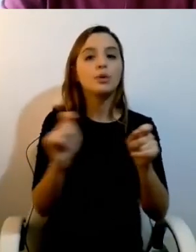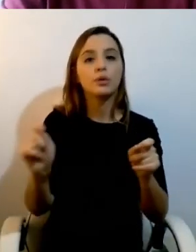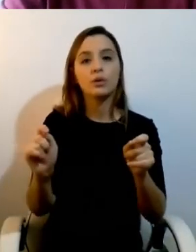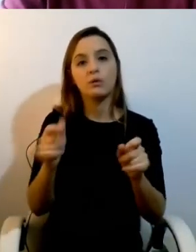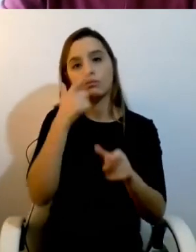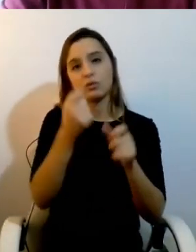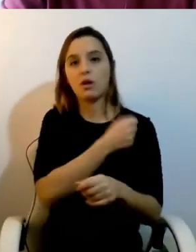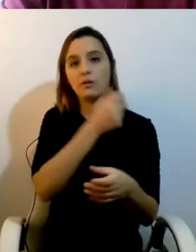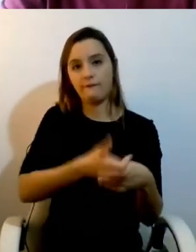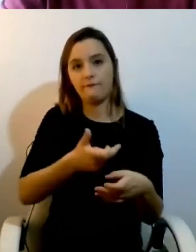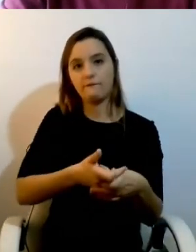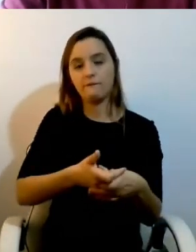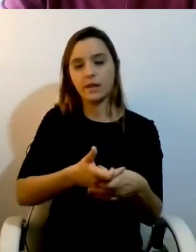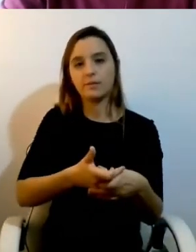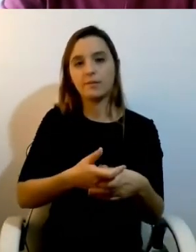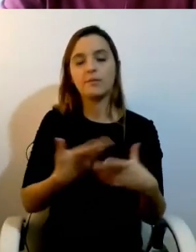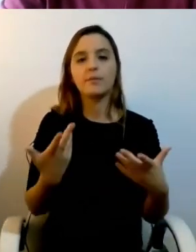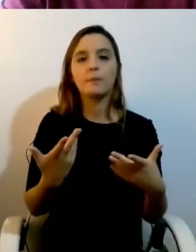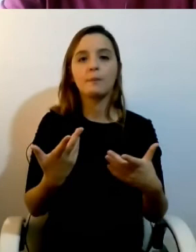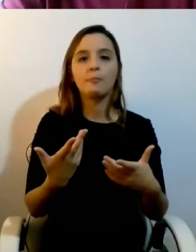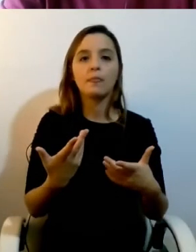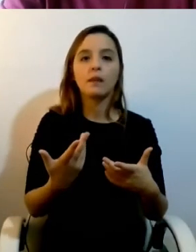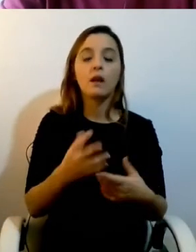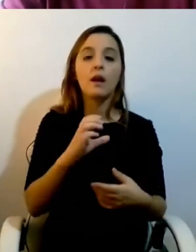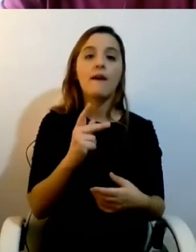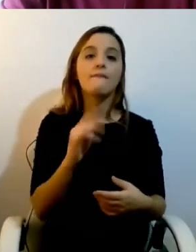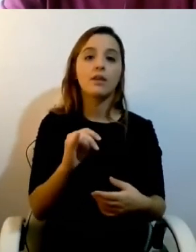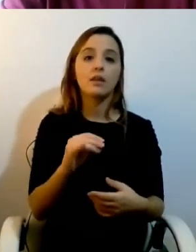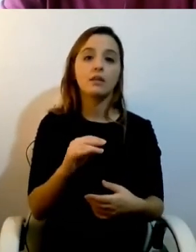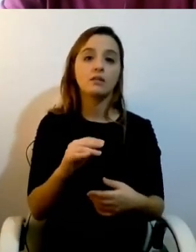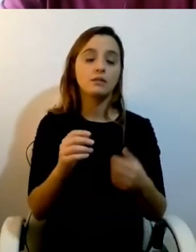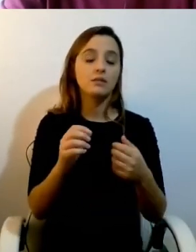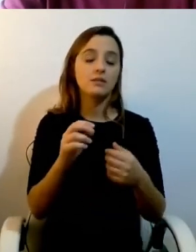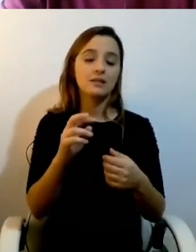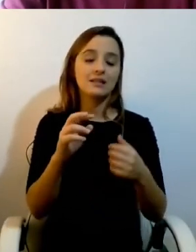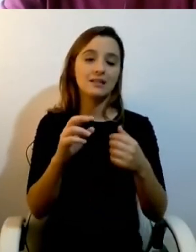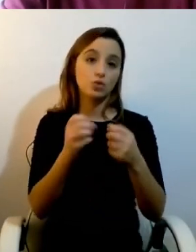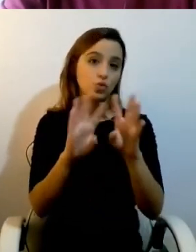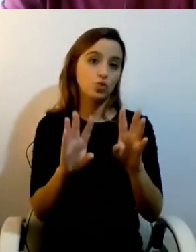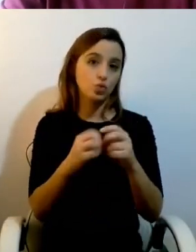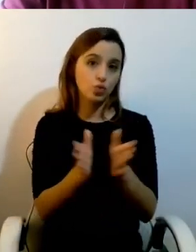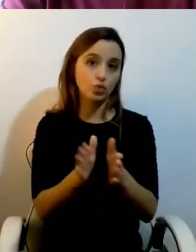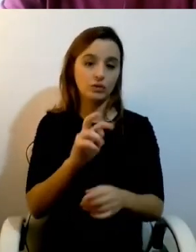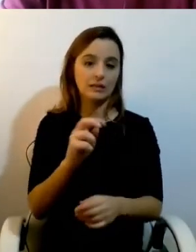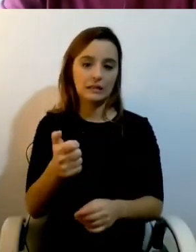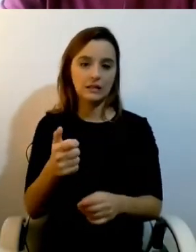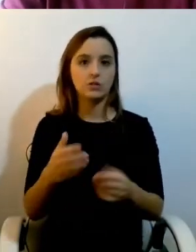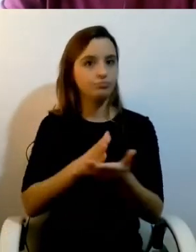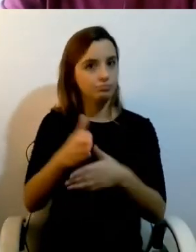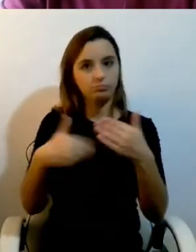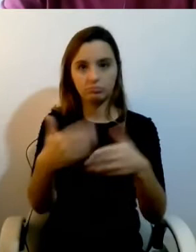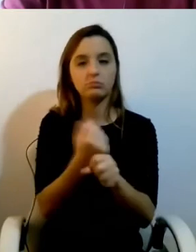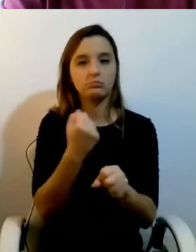sendo que todos os 35 CAVIS se mantiveram em funcionamento durante este período e que o número de IAPs ativos foi